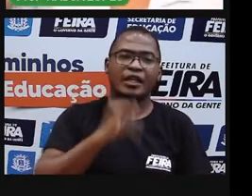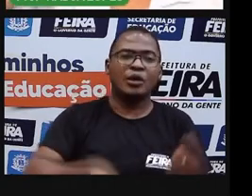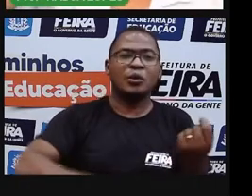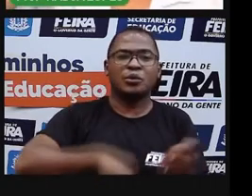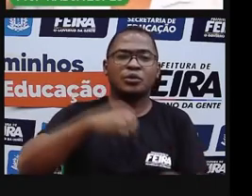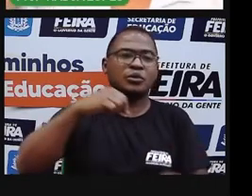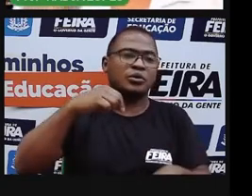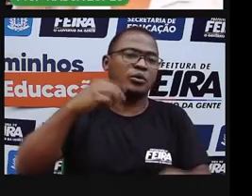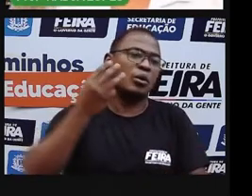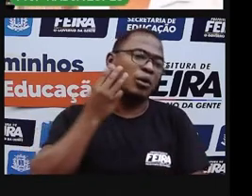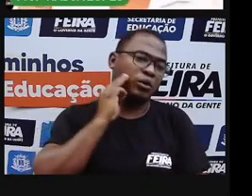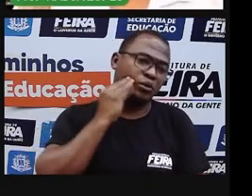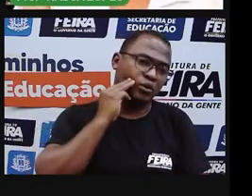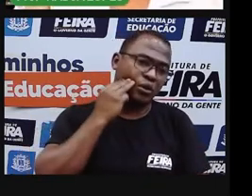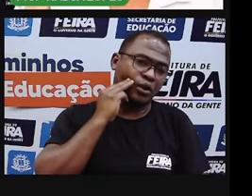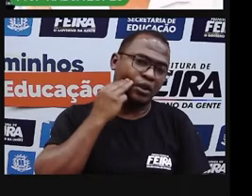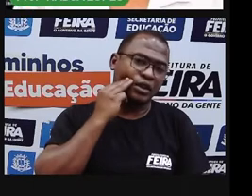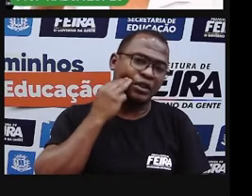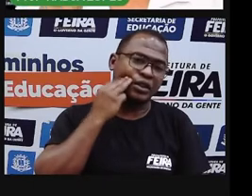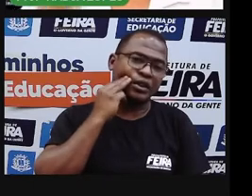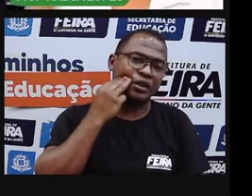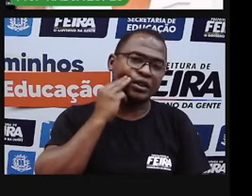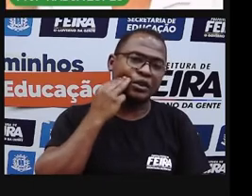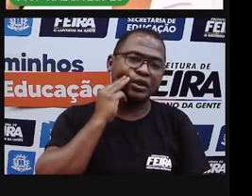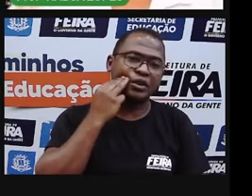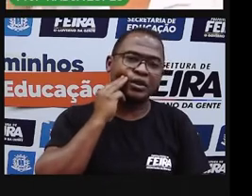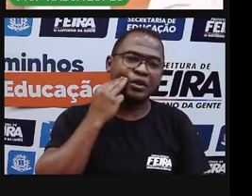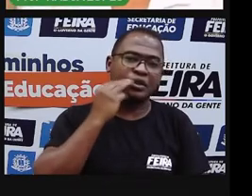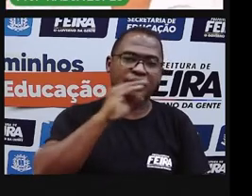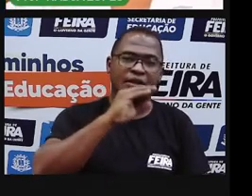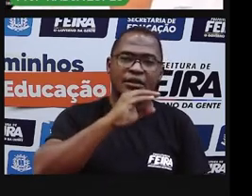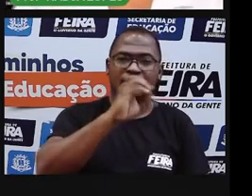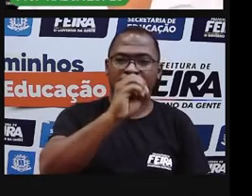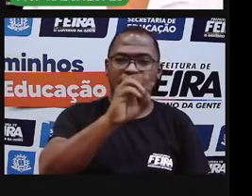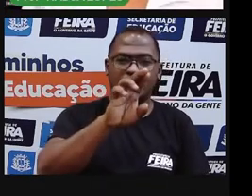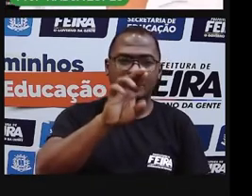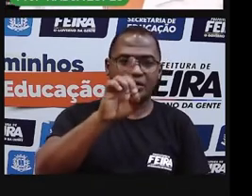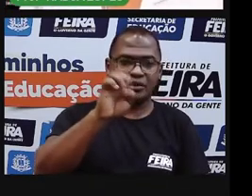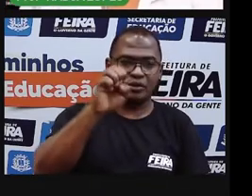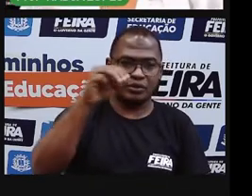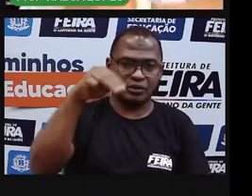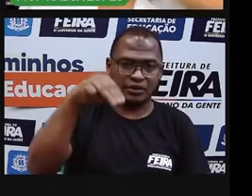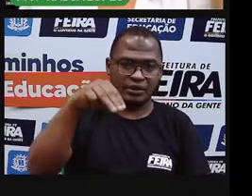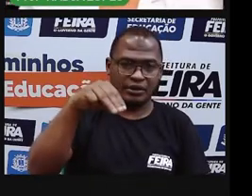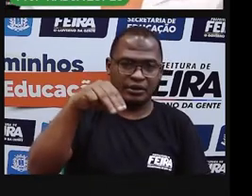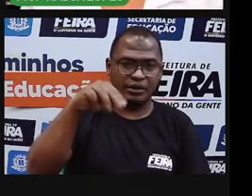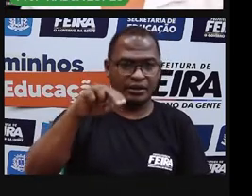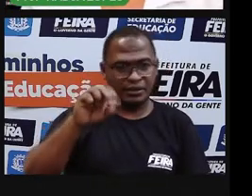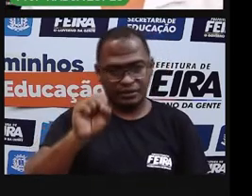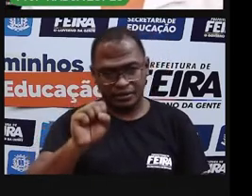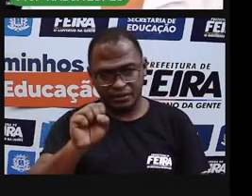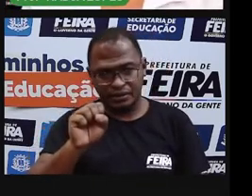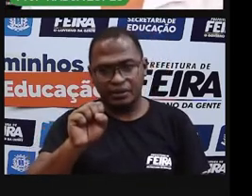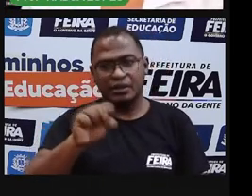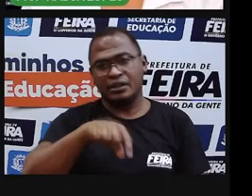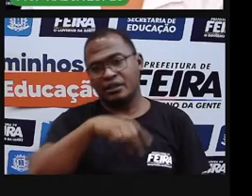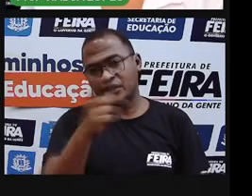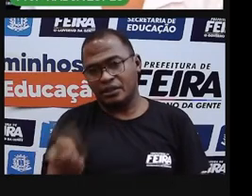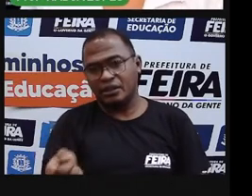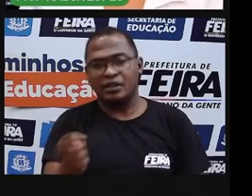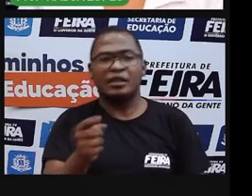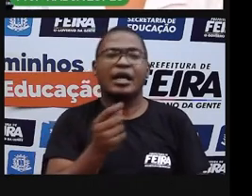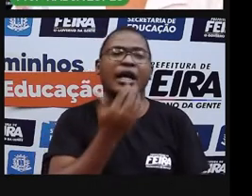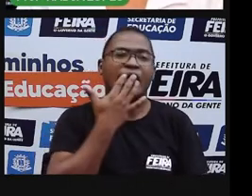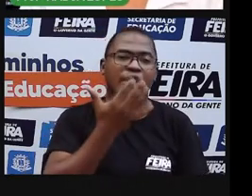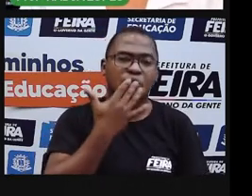gente tem unidade dezena e centena de talheres para vocês nas próximas aulas mas hoje a gente vai conhecer essa característica